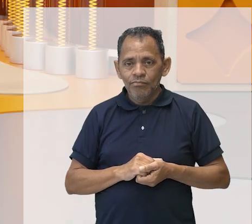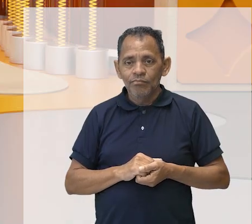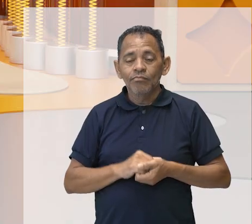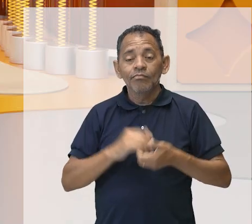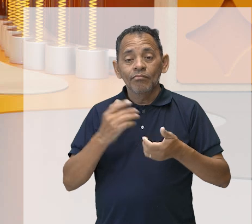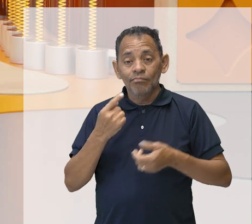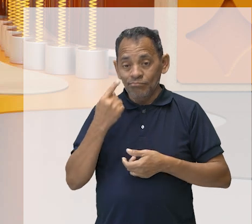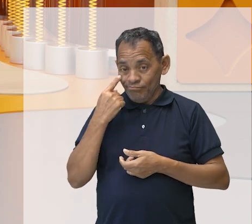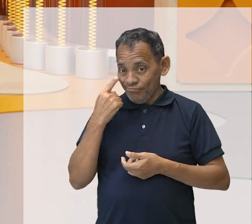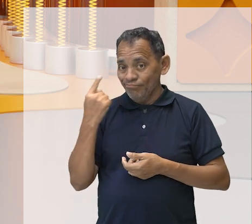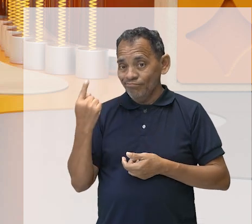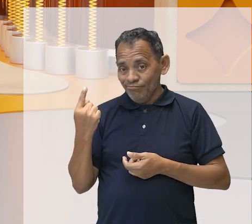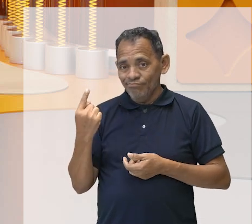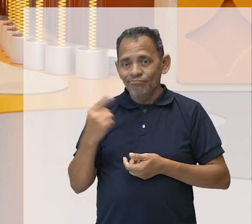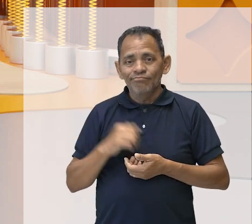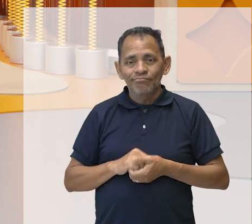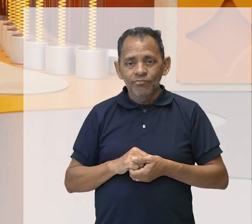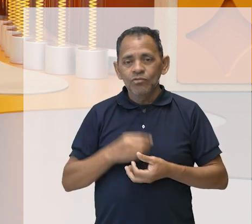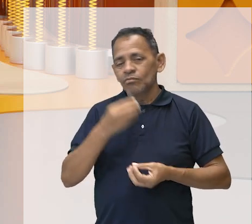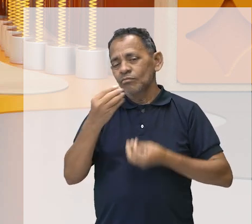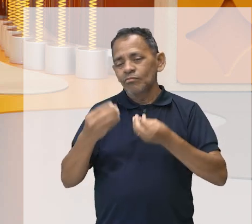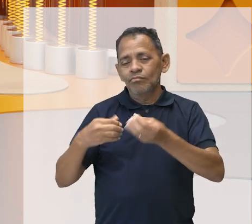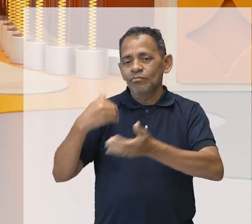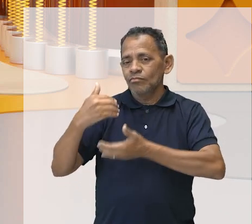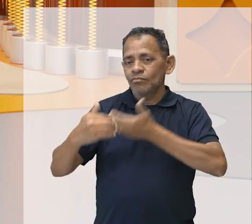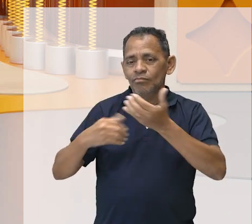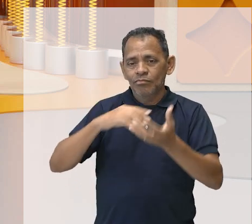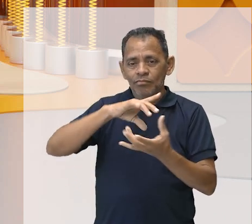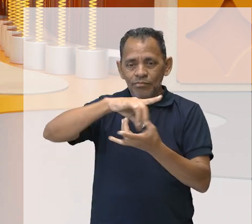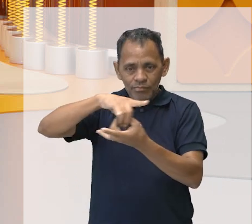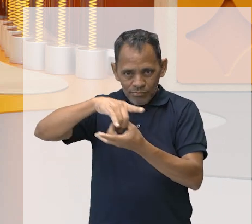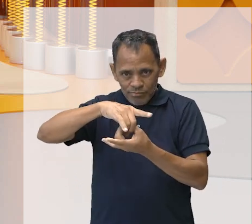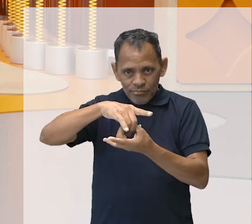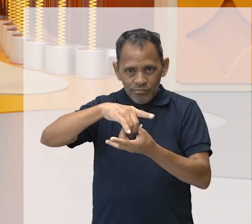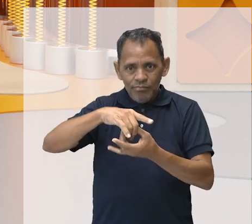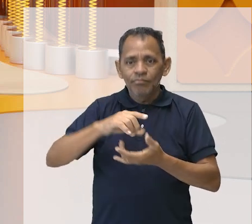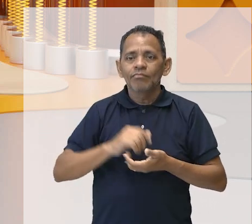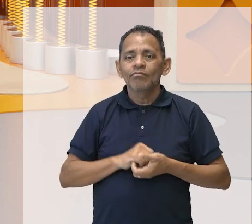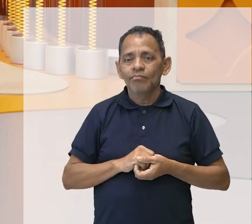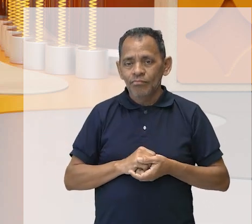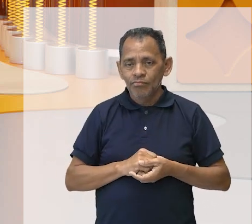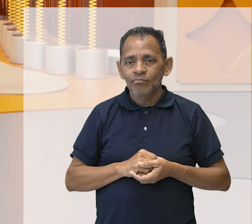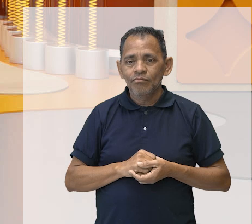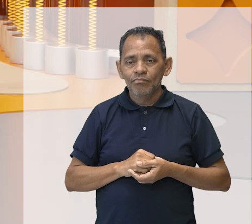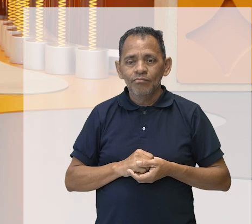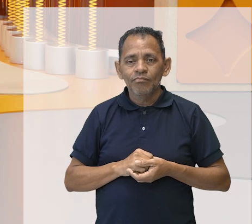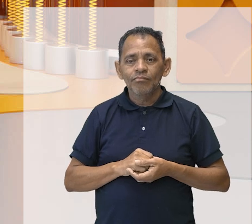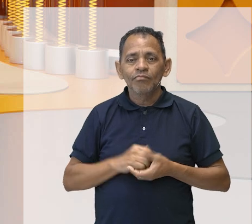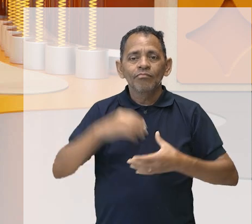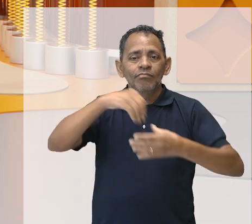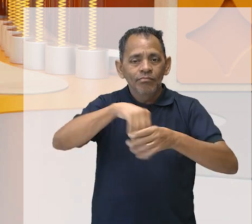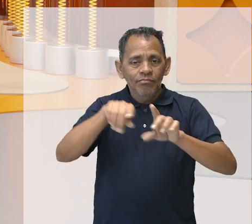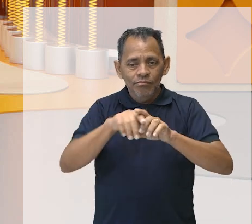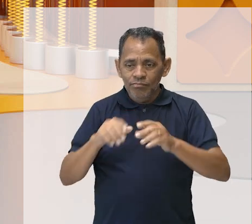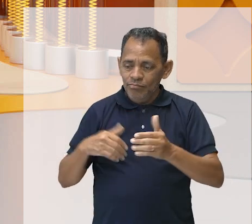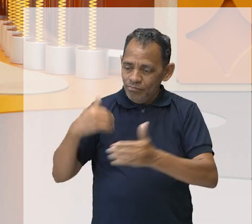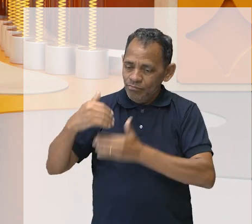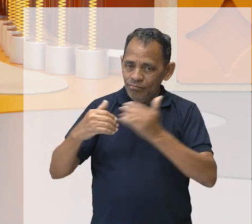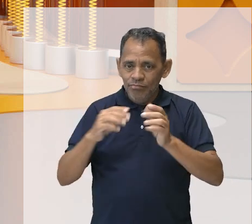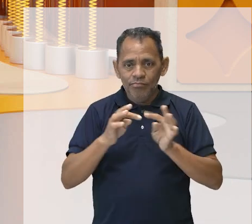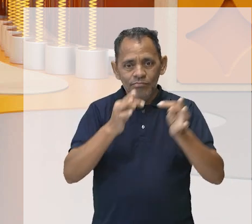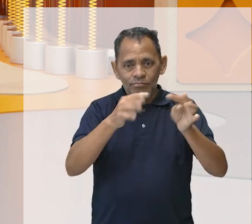Então, gente, a gente pode observar como que o processo de globalização vai estar inserido no desenvolvimento tecnológico,